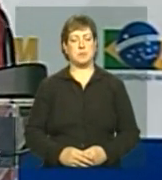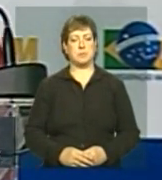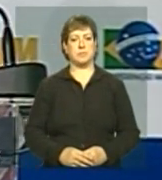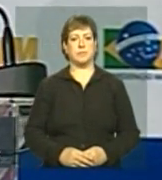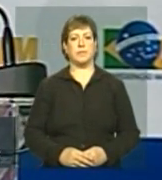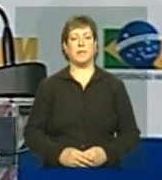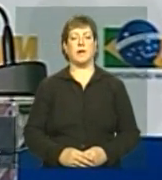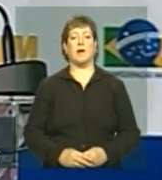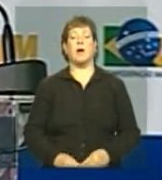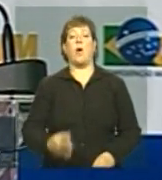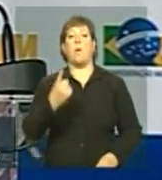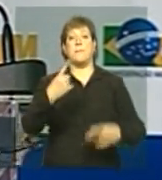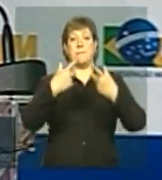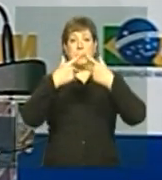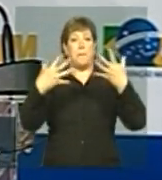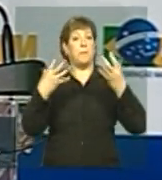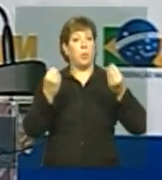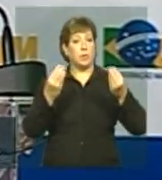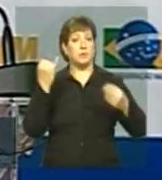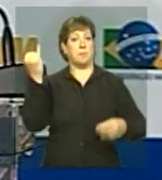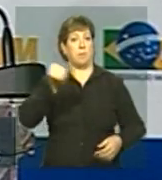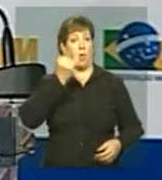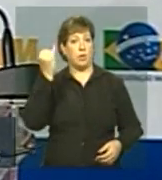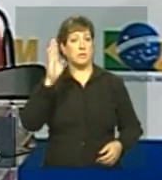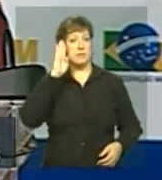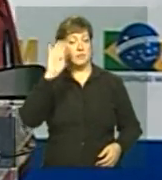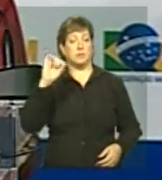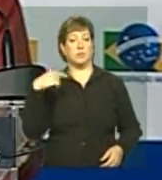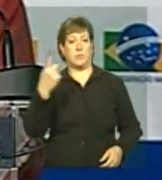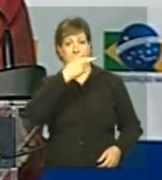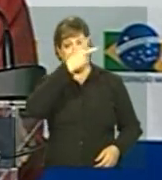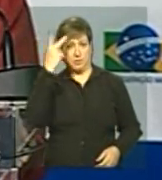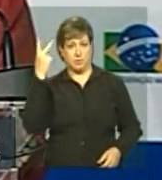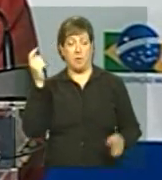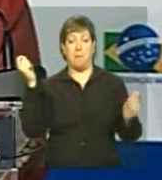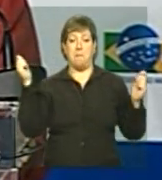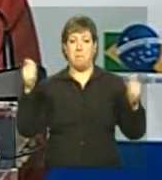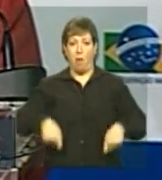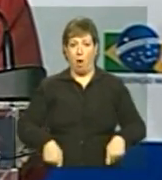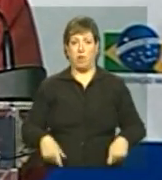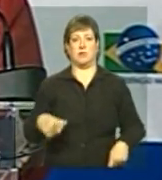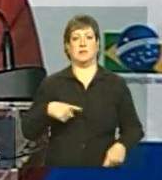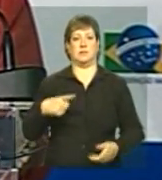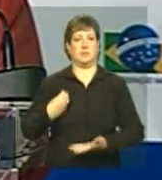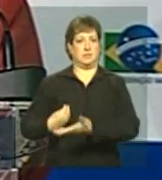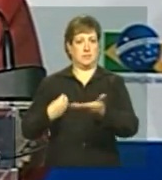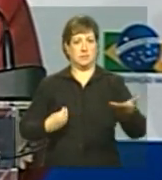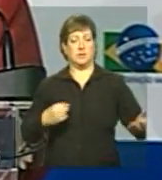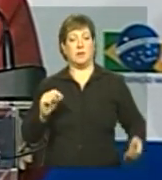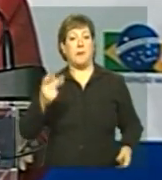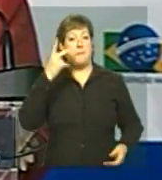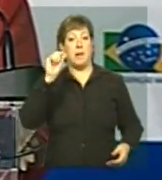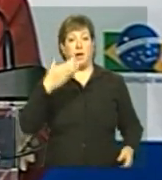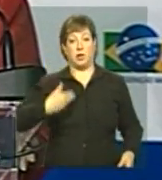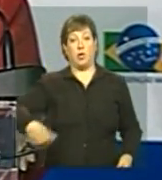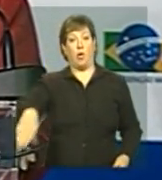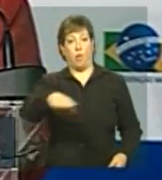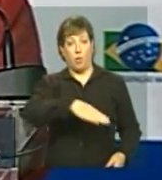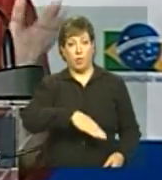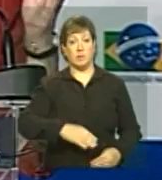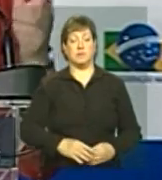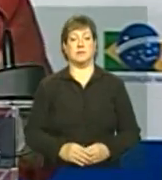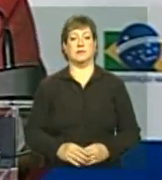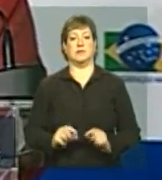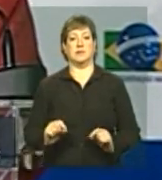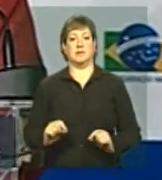Com um detalhe muito importante que os presentes podem testemunhar. Para nós, e